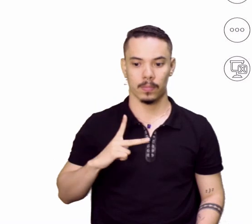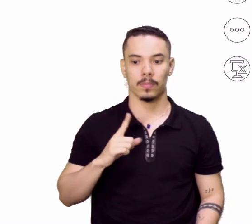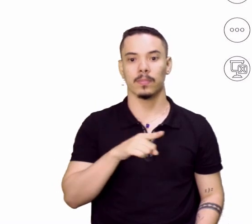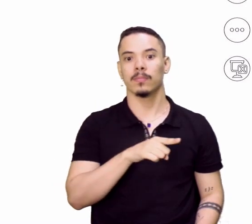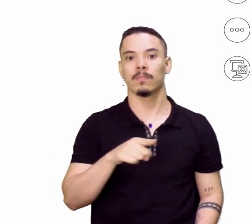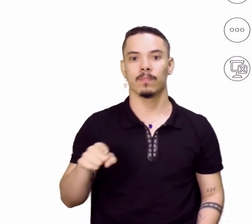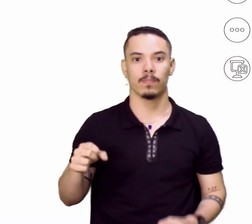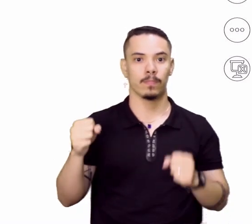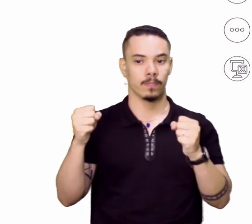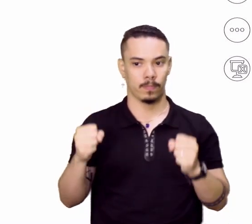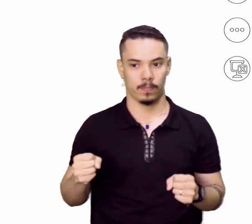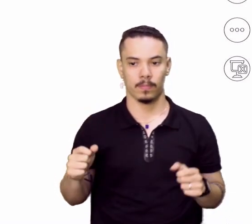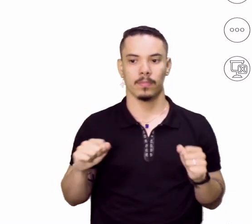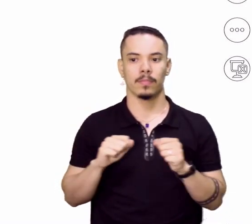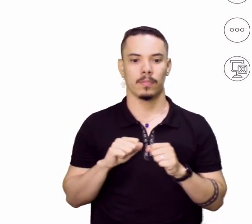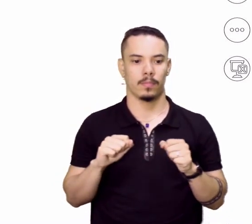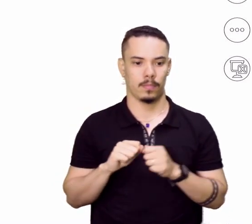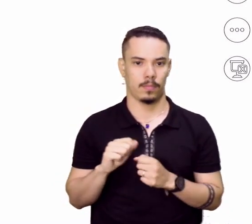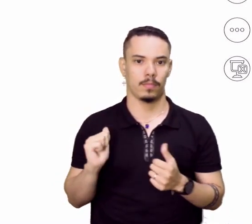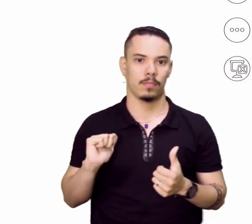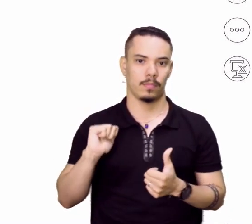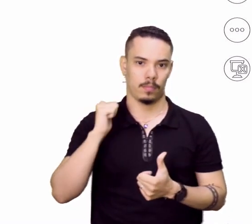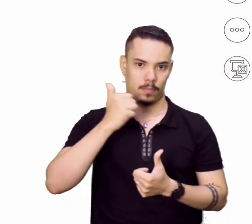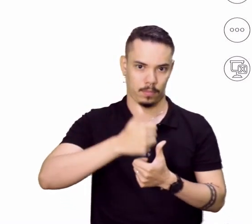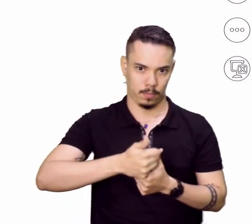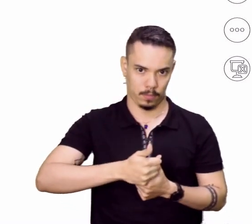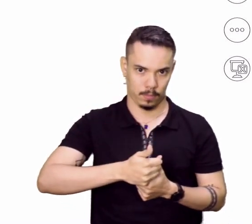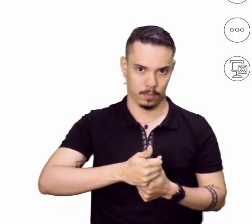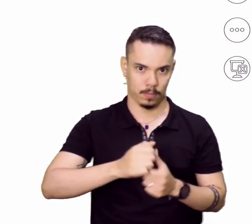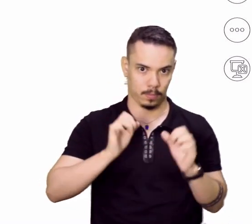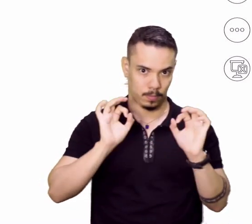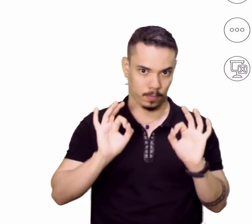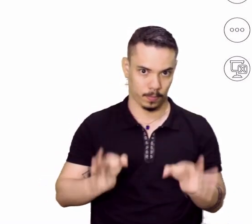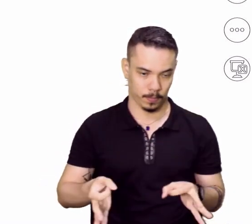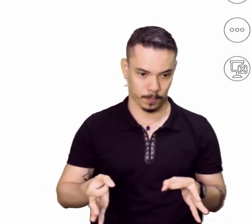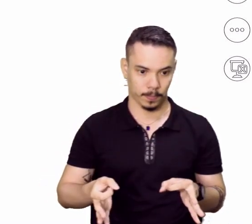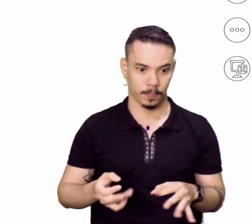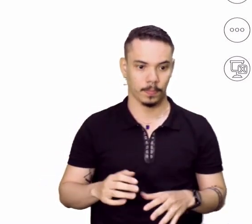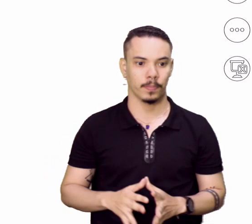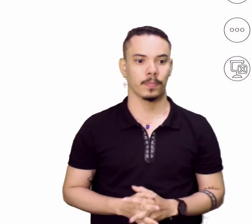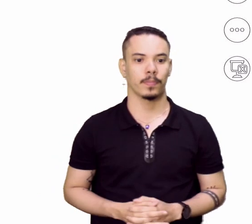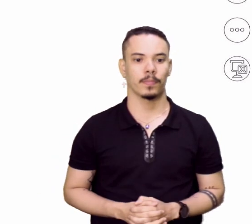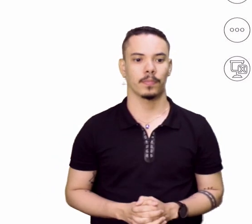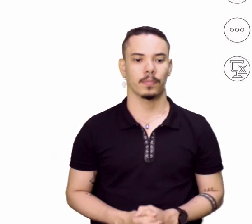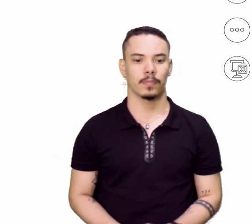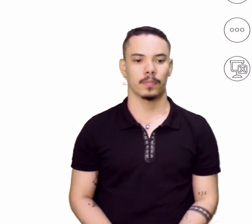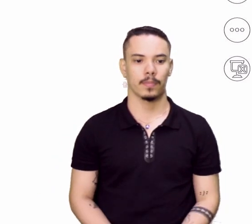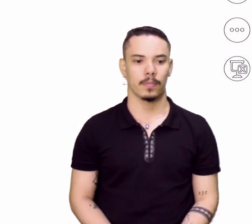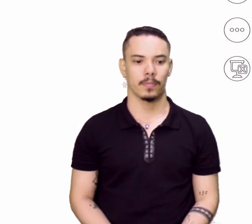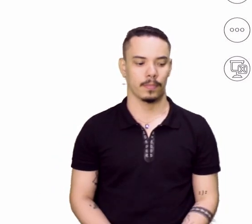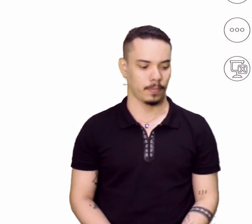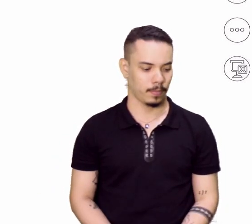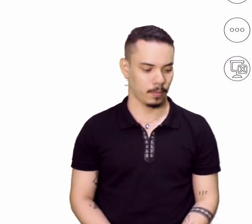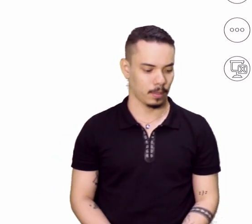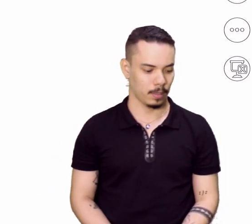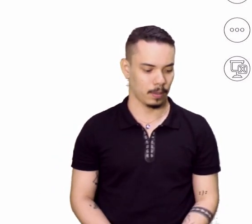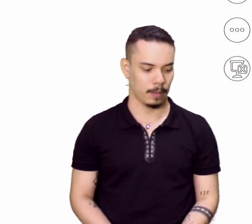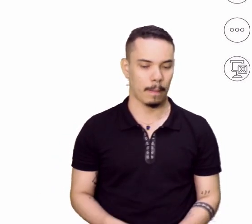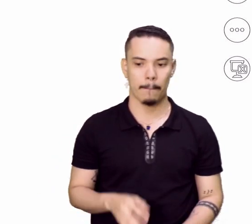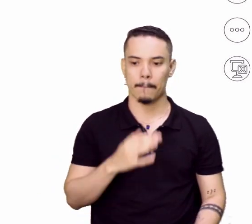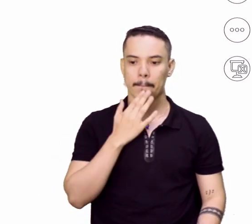fazer essa substituição tranquilamente. Então, that ao invés de which, você pode sim